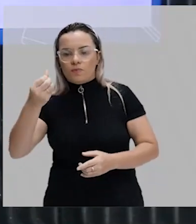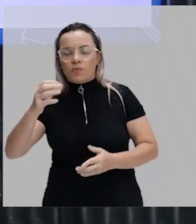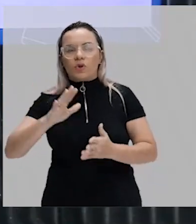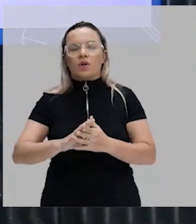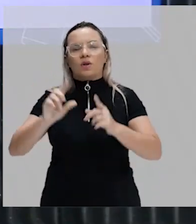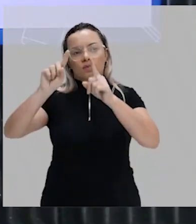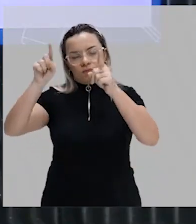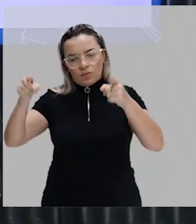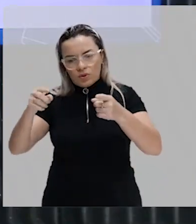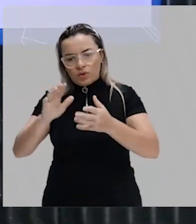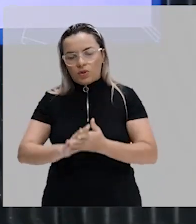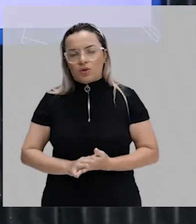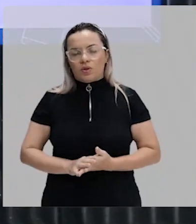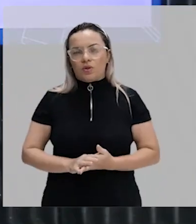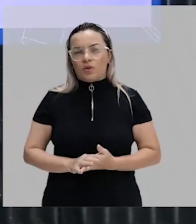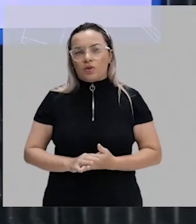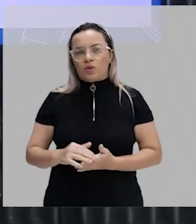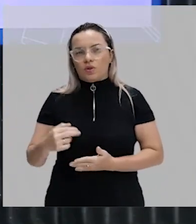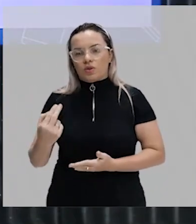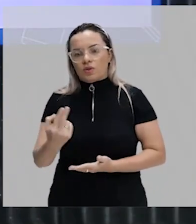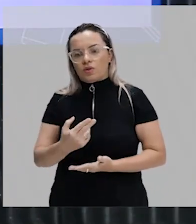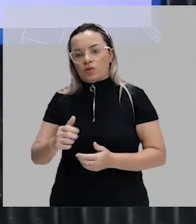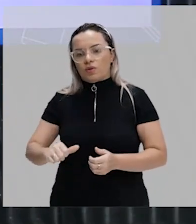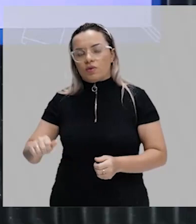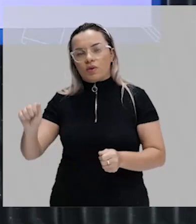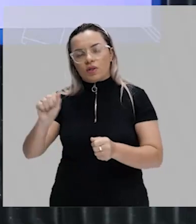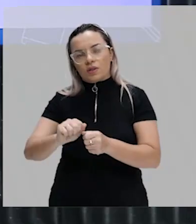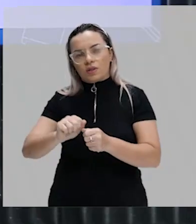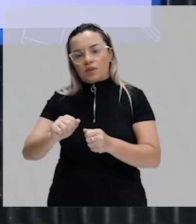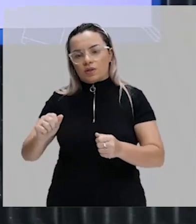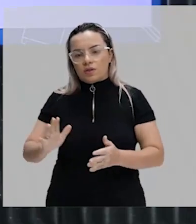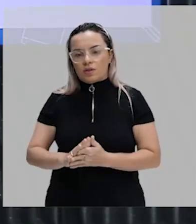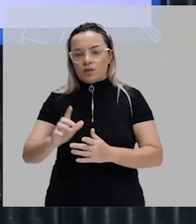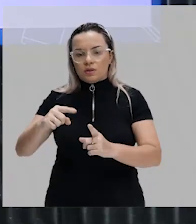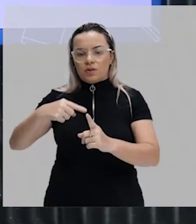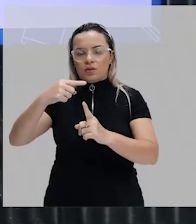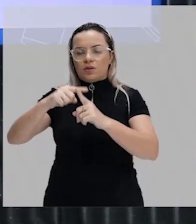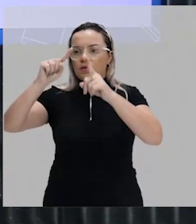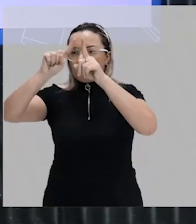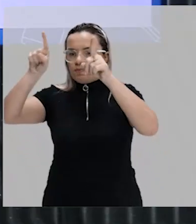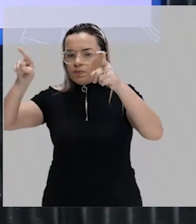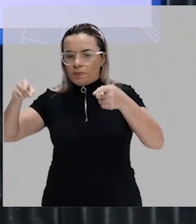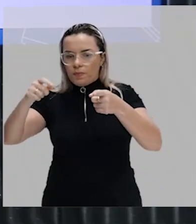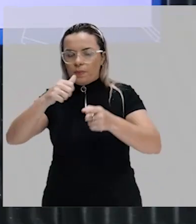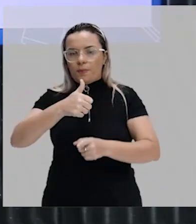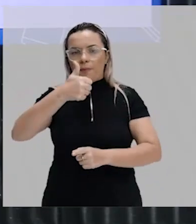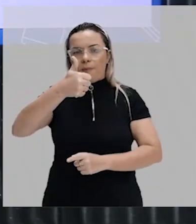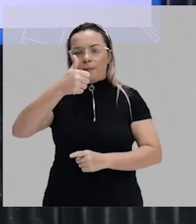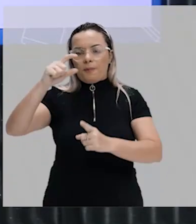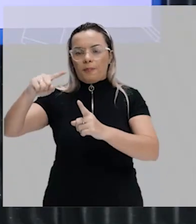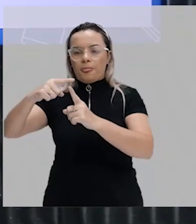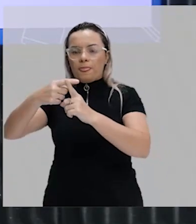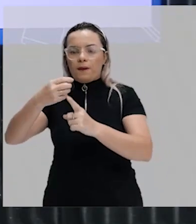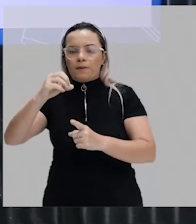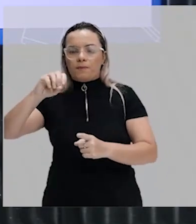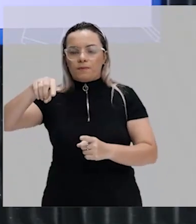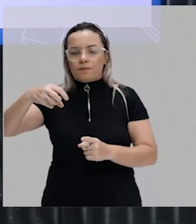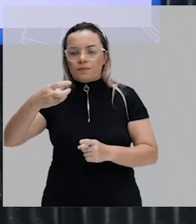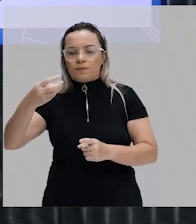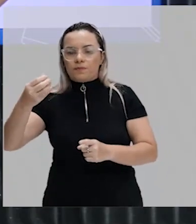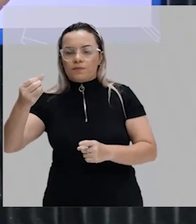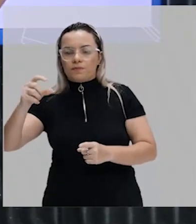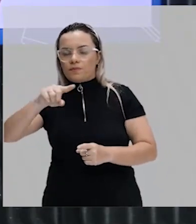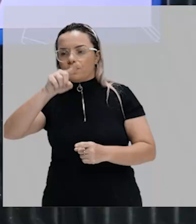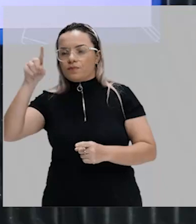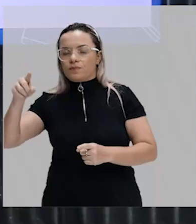estamos apenas fazendo a multiplicação, né? E a soma, no caso, a soma aqui dentro do parênteses, 1,36 vezes